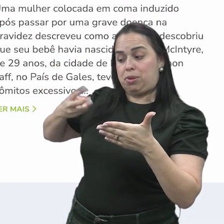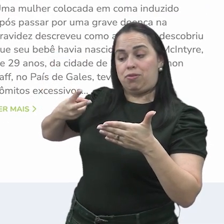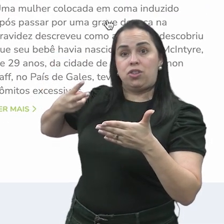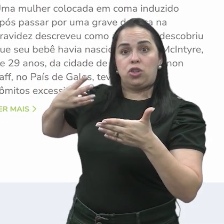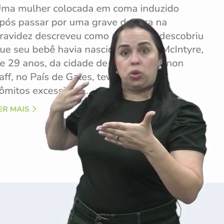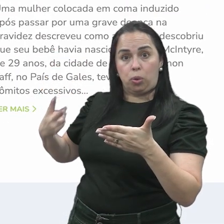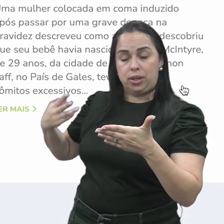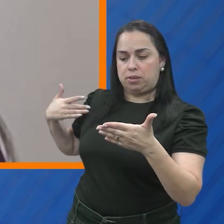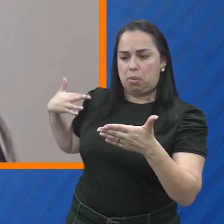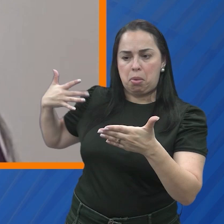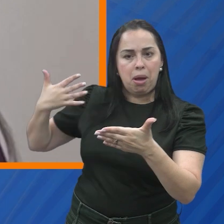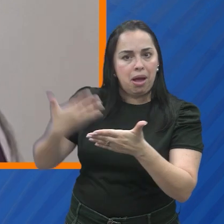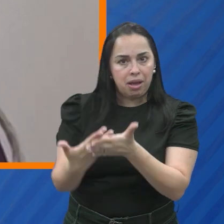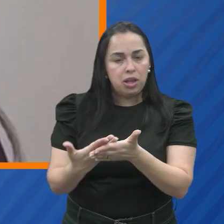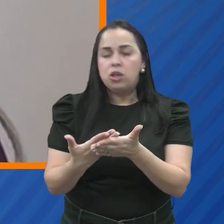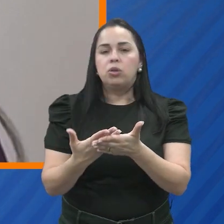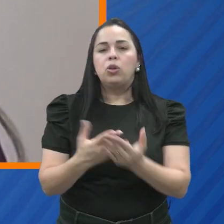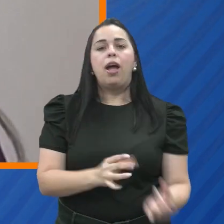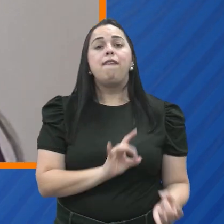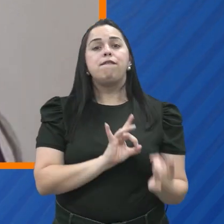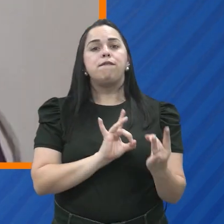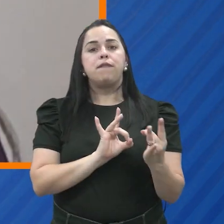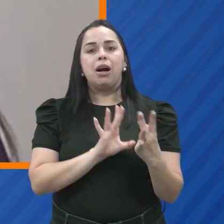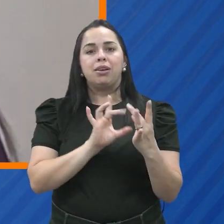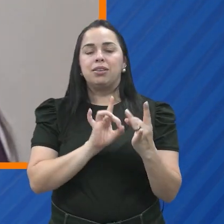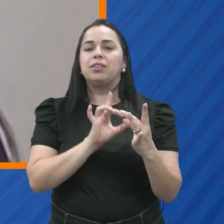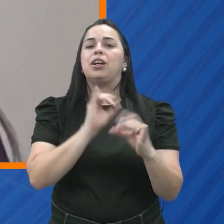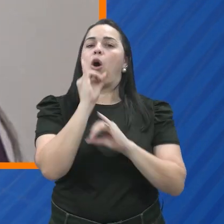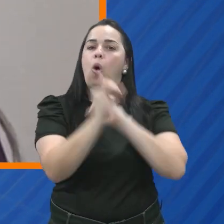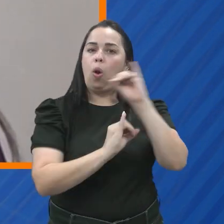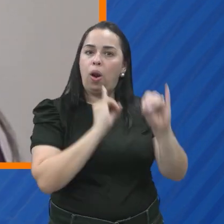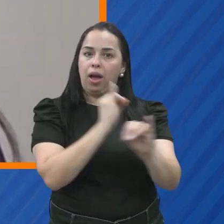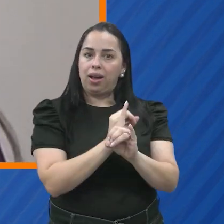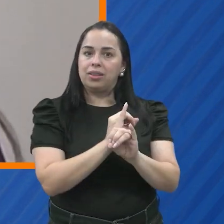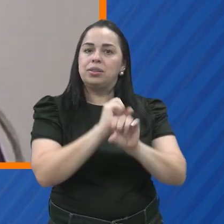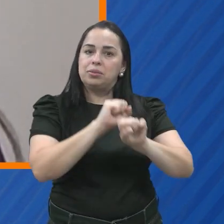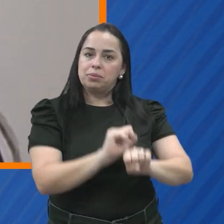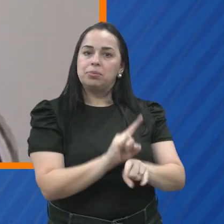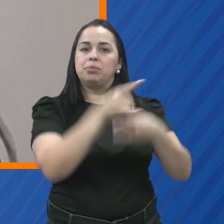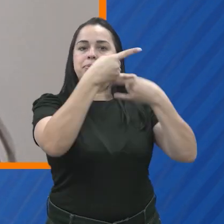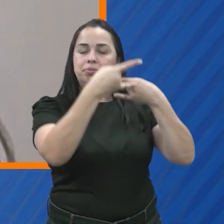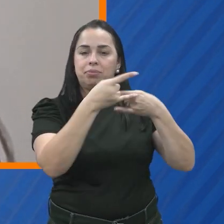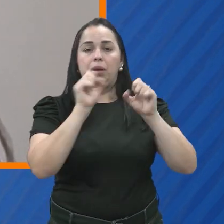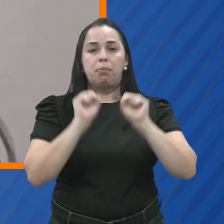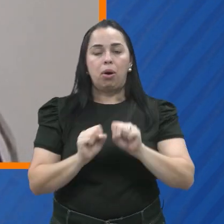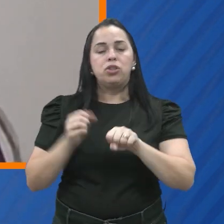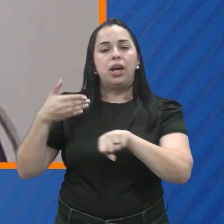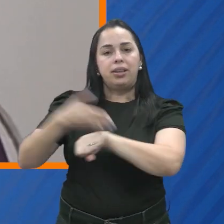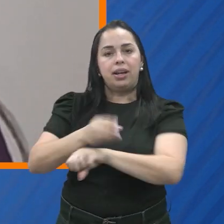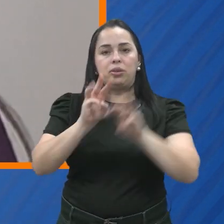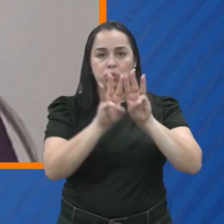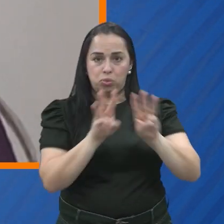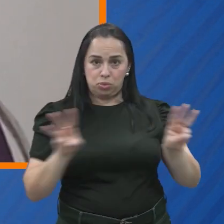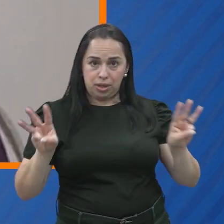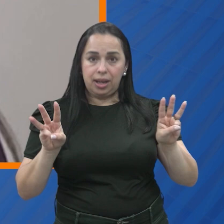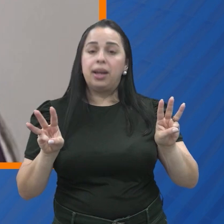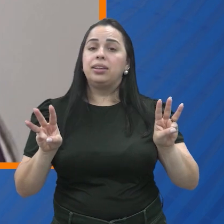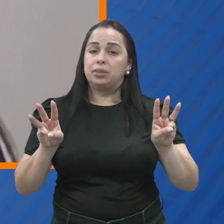forma remota. Quem quiser fazer parte, é só entrar no nosso site